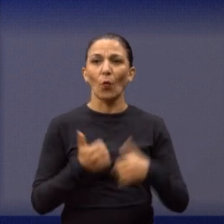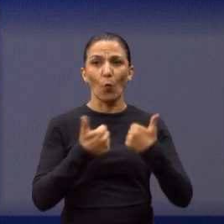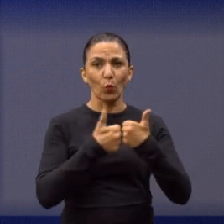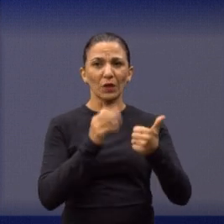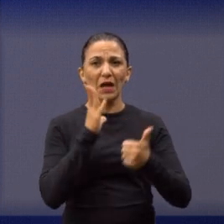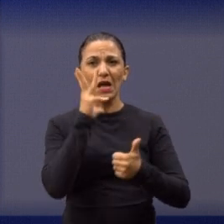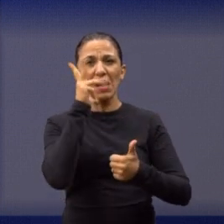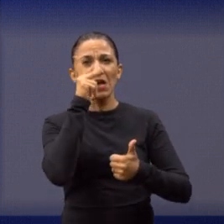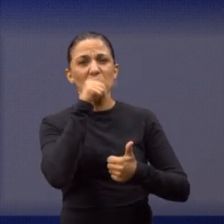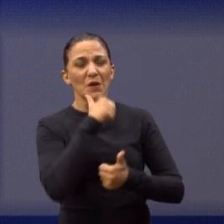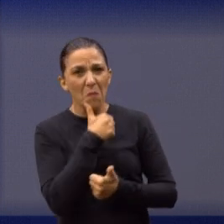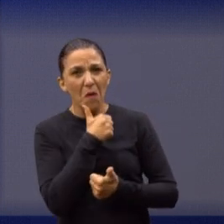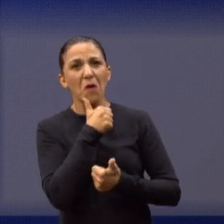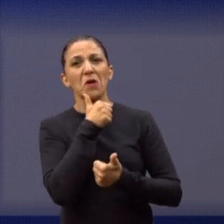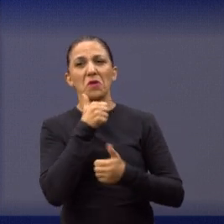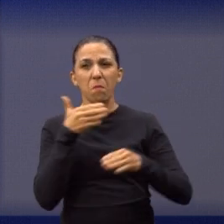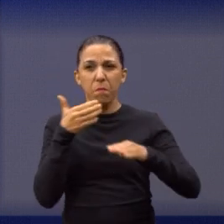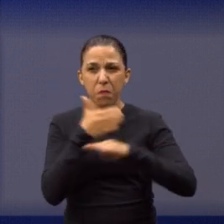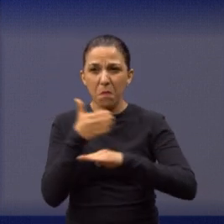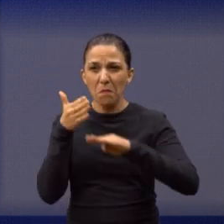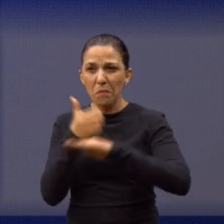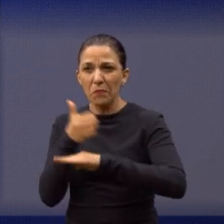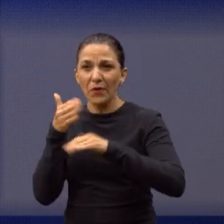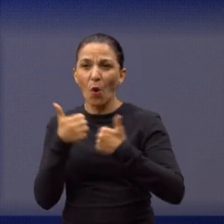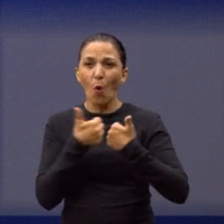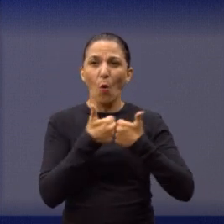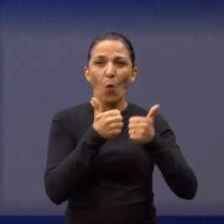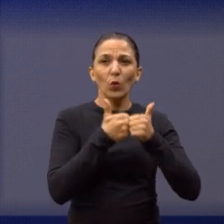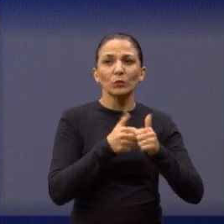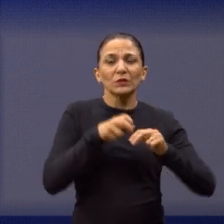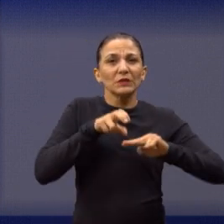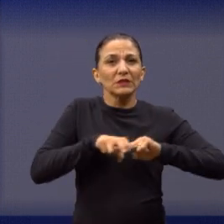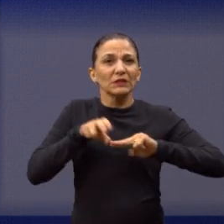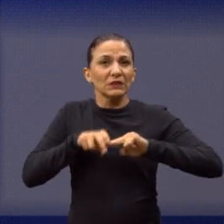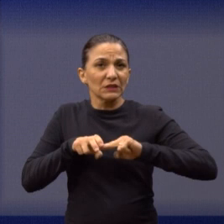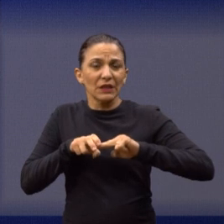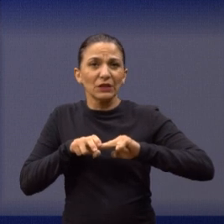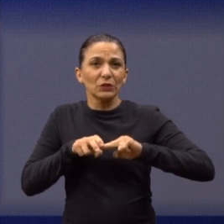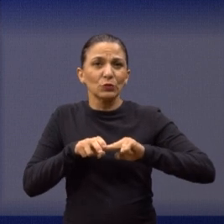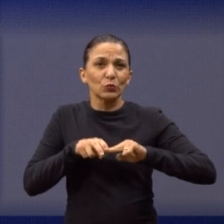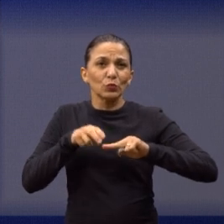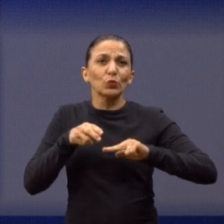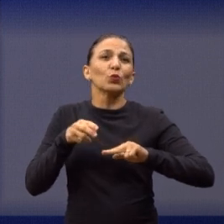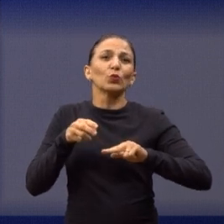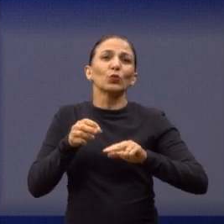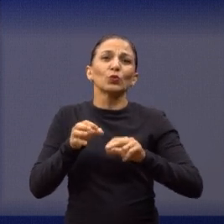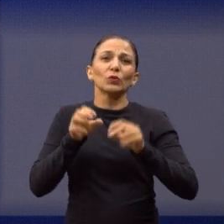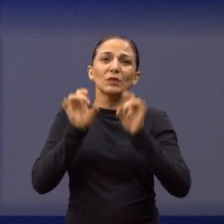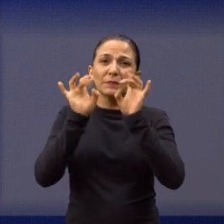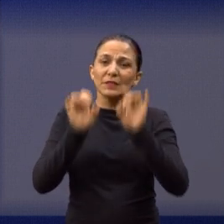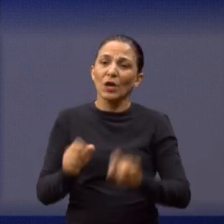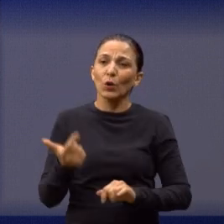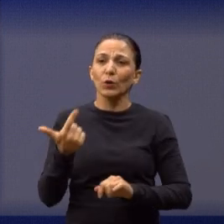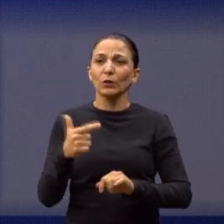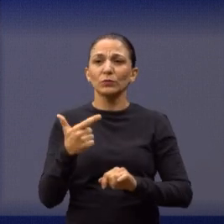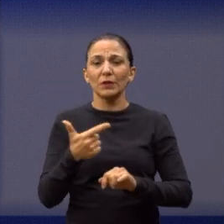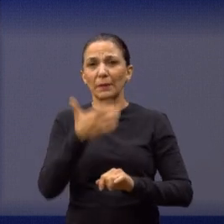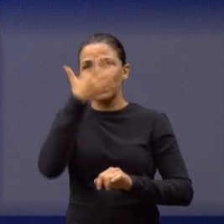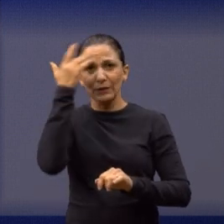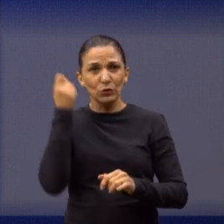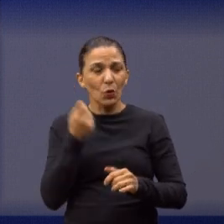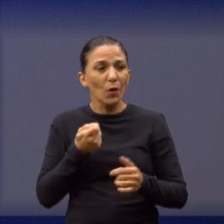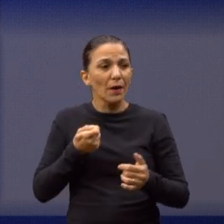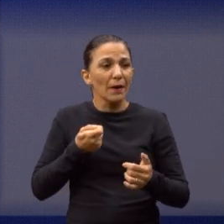ônibus demoram demais para passar, sem contar que alguns ônibus não têm assentos reservados suficientes e não tem cobrador, dificultando demais o trabalho